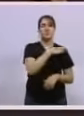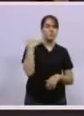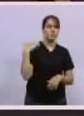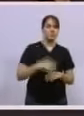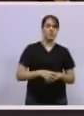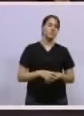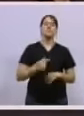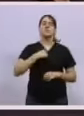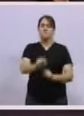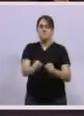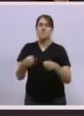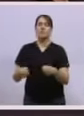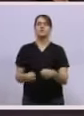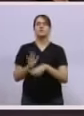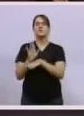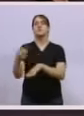continuar mais vivo do que nunca agora.